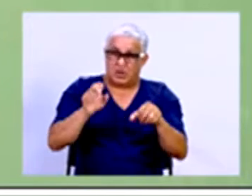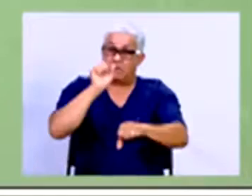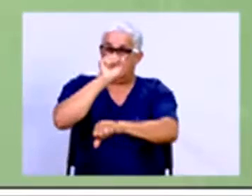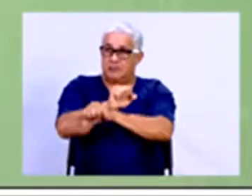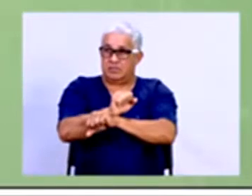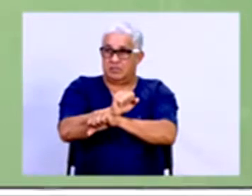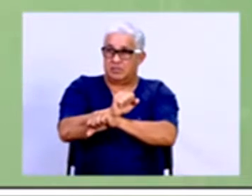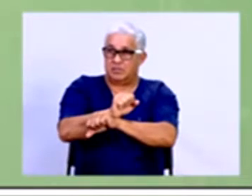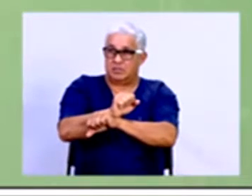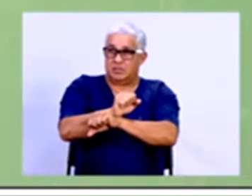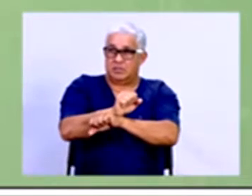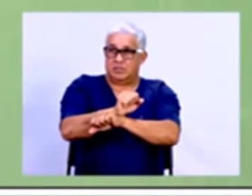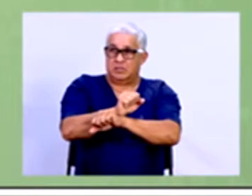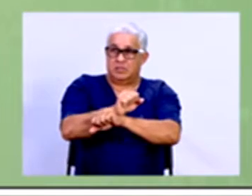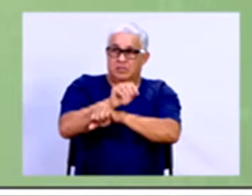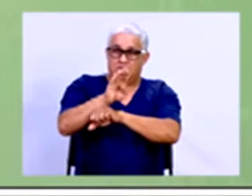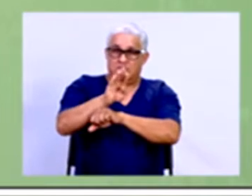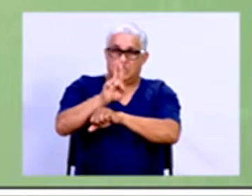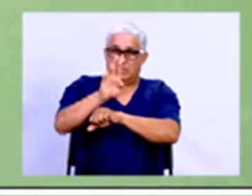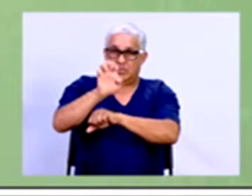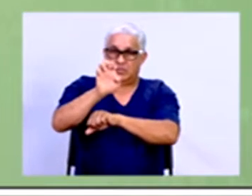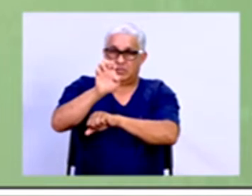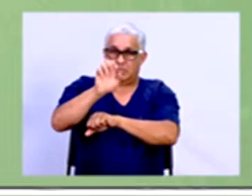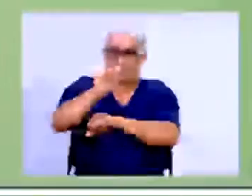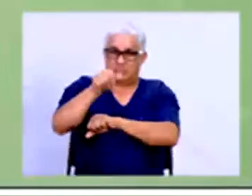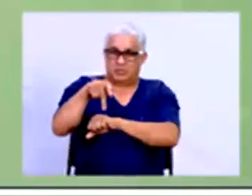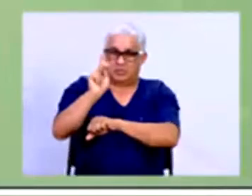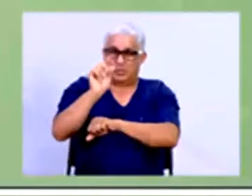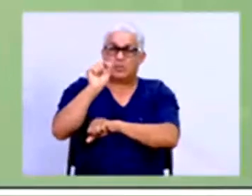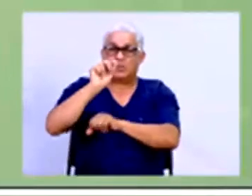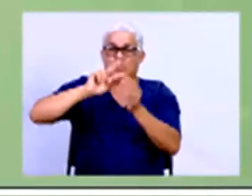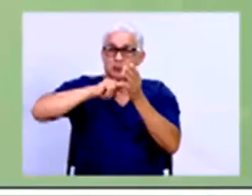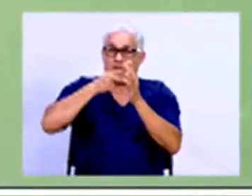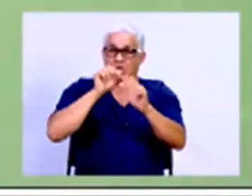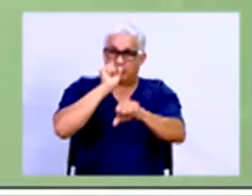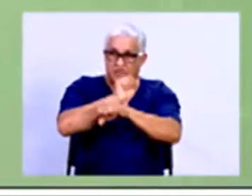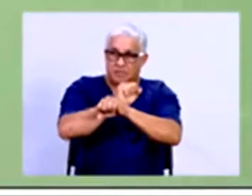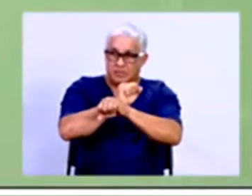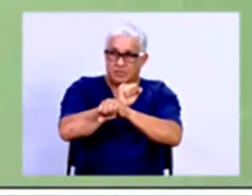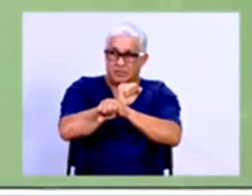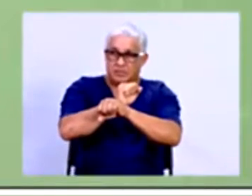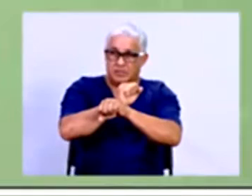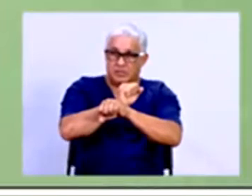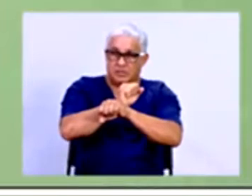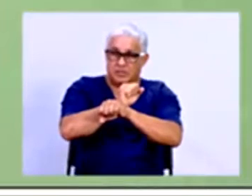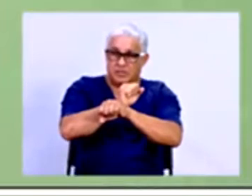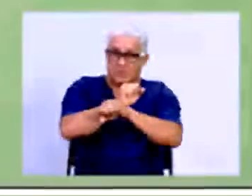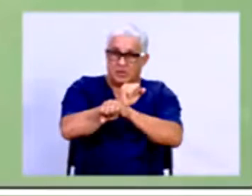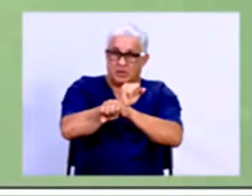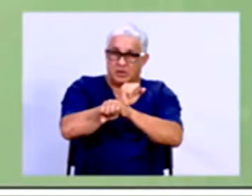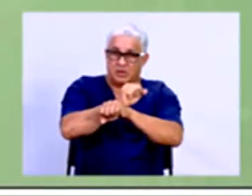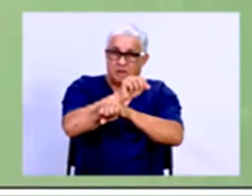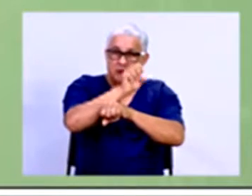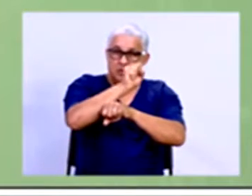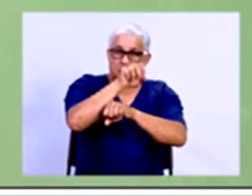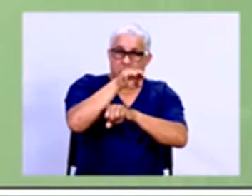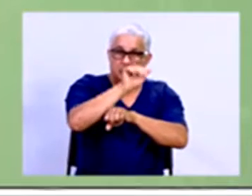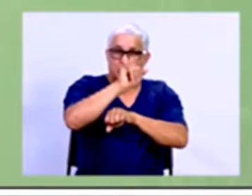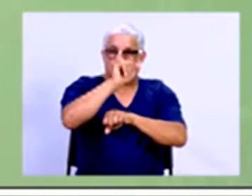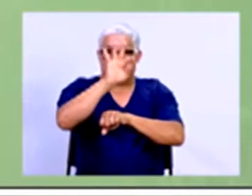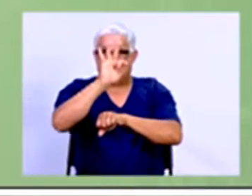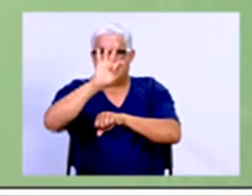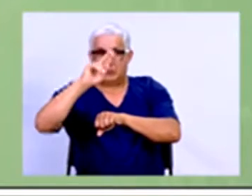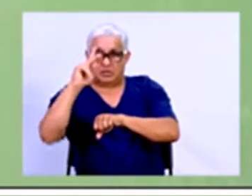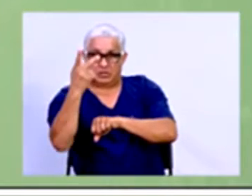que significa esse break? O break quer dizer que ele vai sair dessa estrutura de switch e vai começar a executar o que está aqui